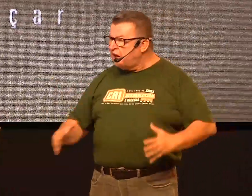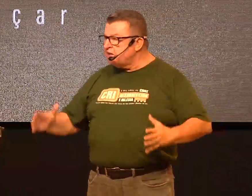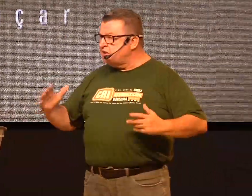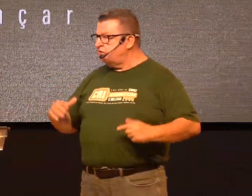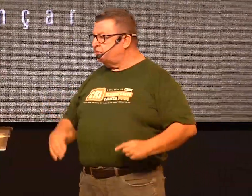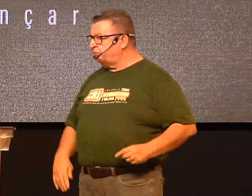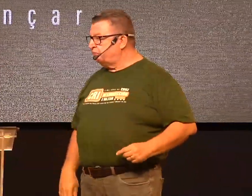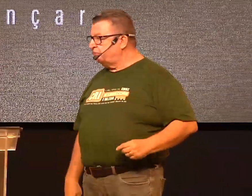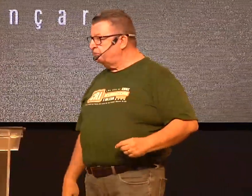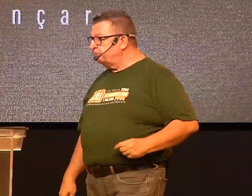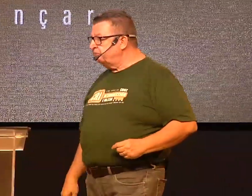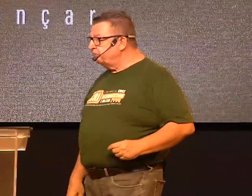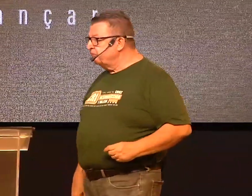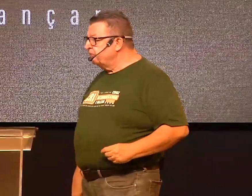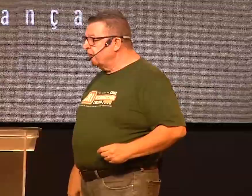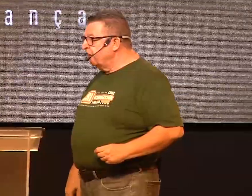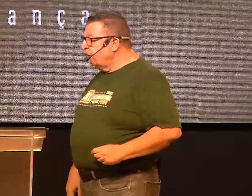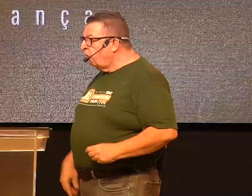nesta casa.